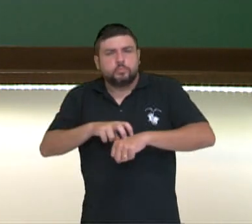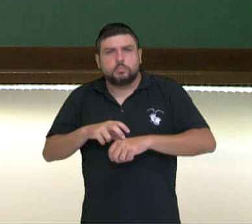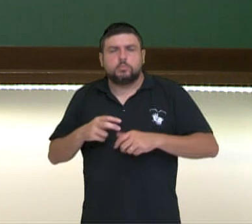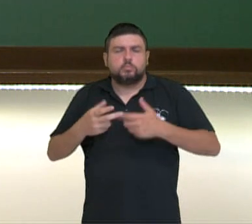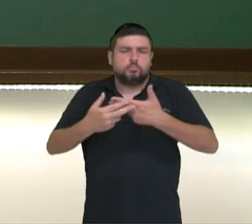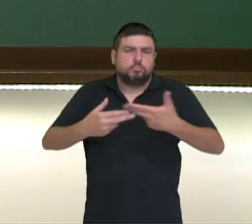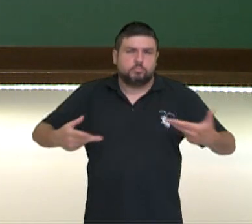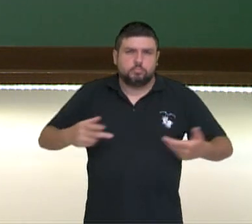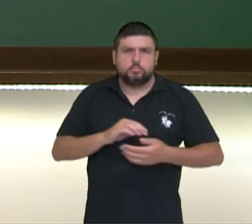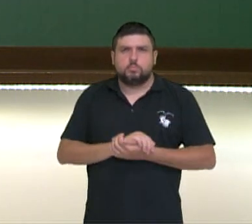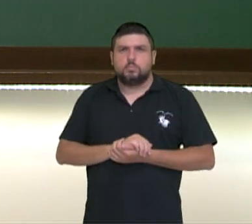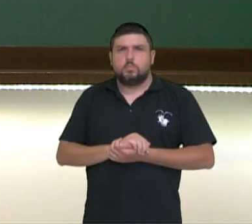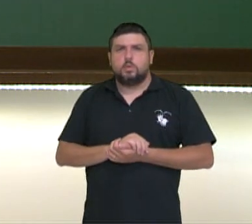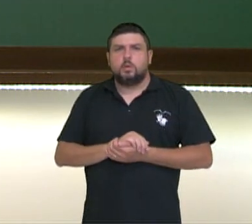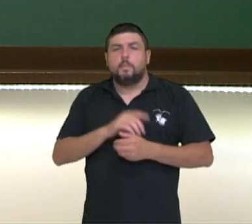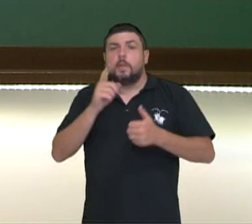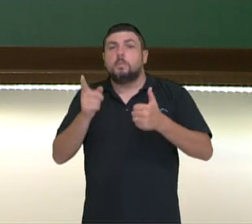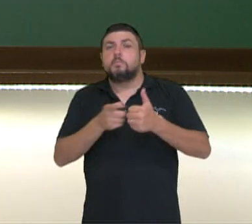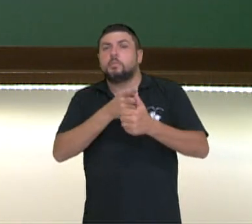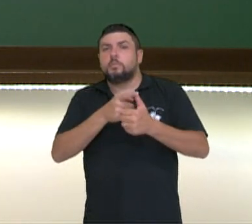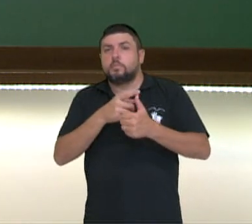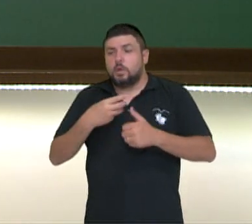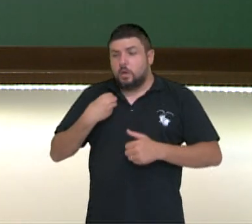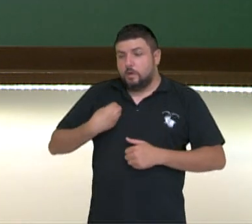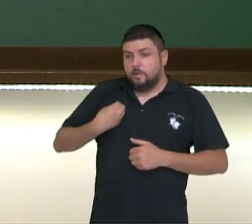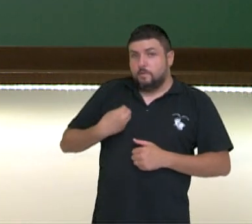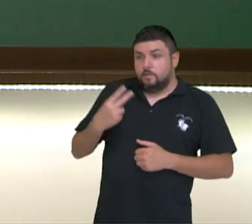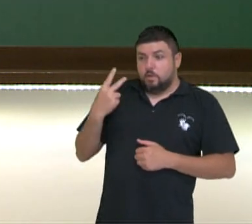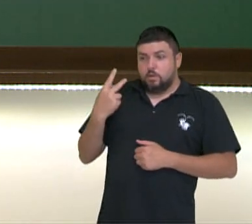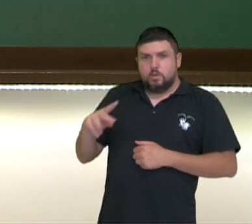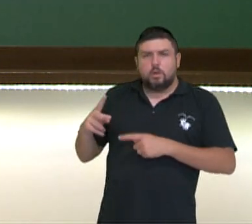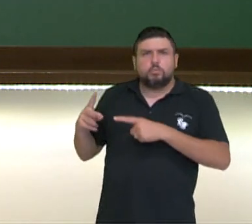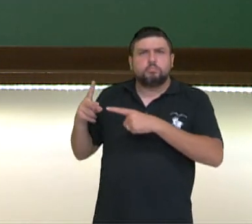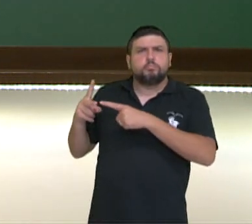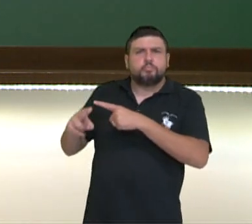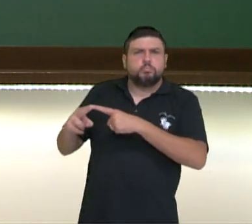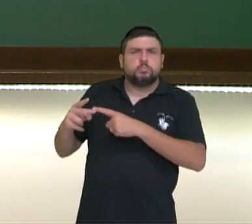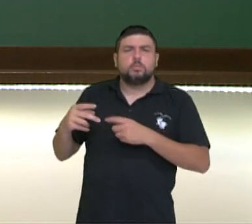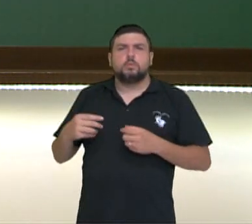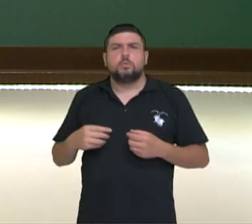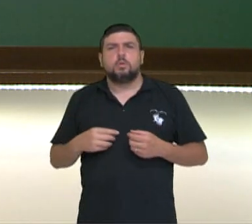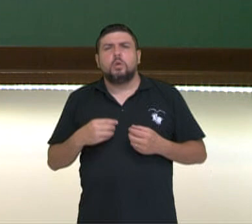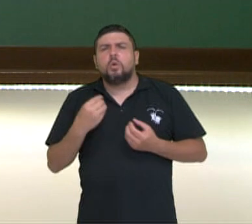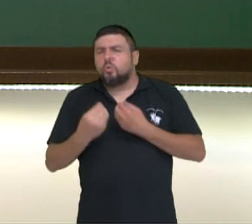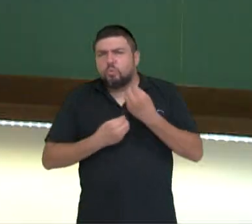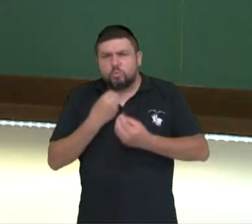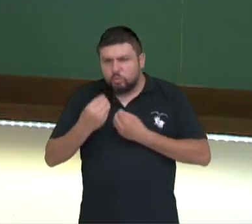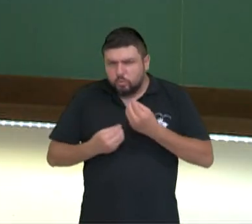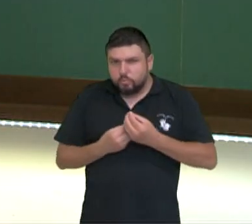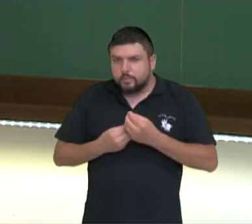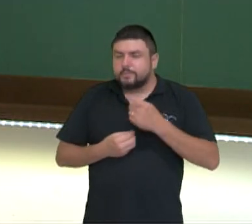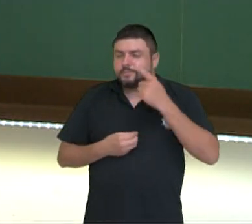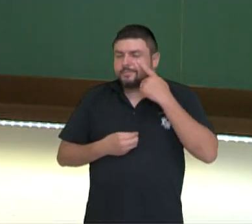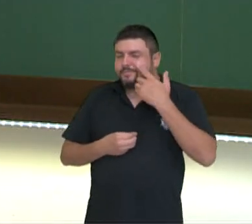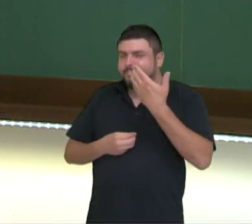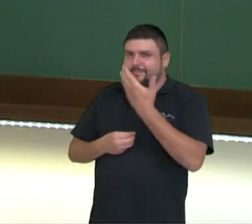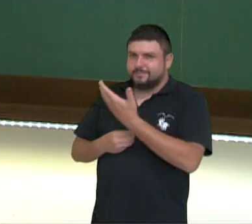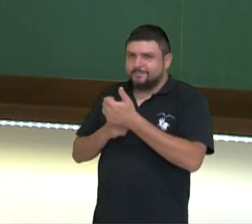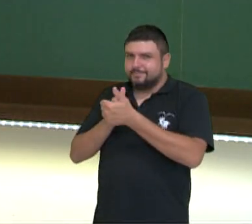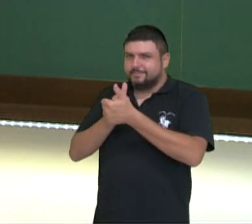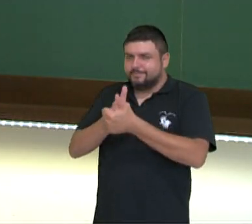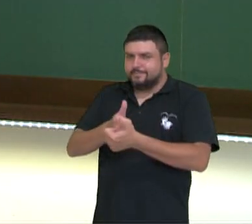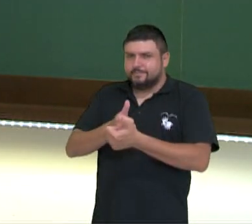Primeira coisa, interromper o ciclo de vida. Mas, professor, como é que eu vou fazer isso? Acompanhe aqui comigo no slide que eu